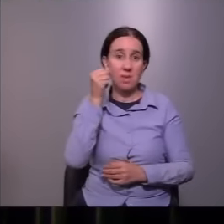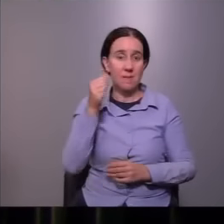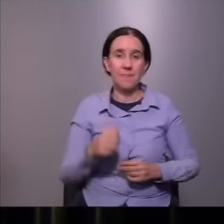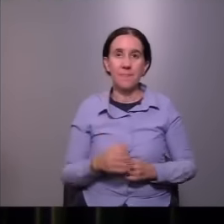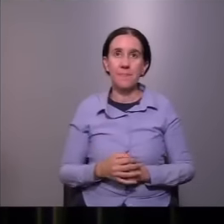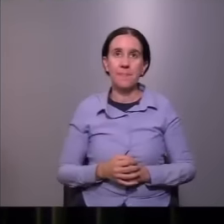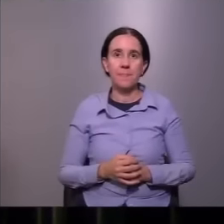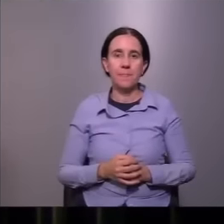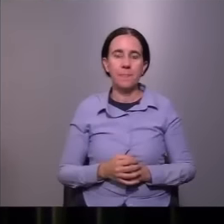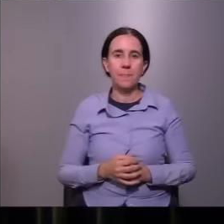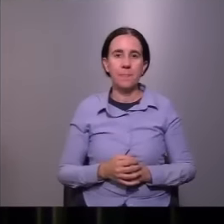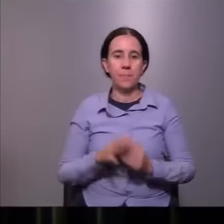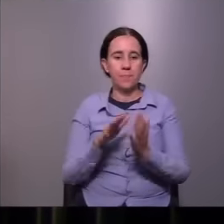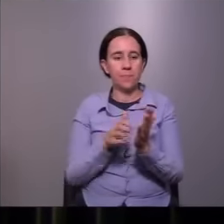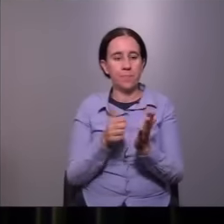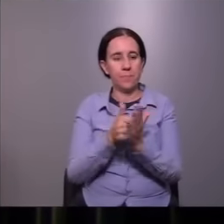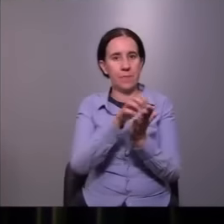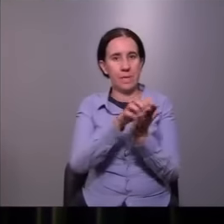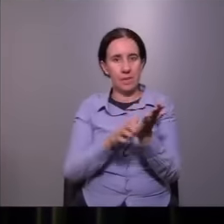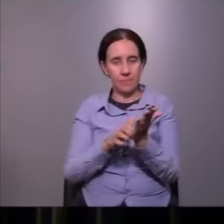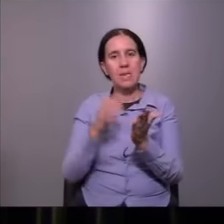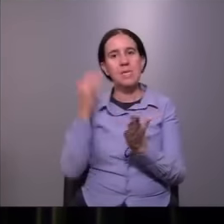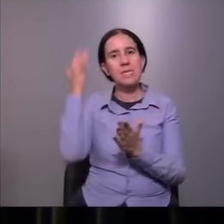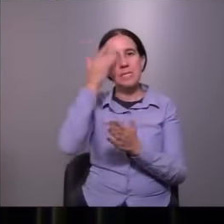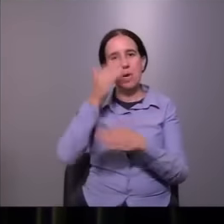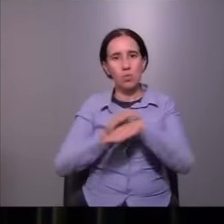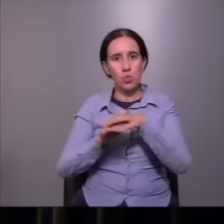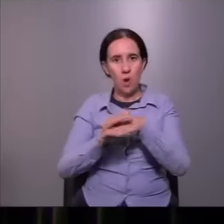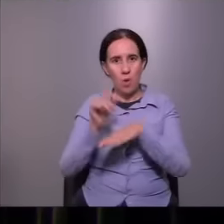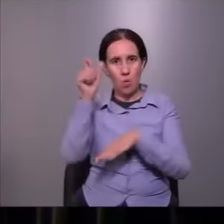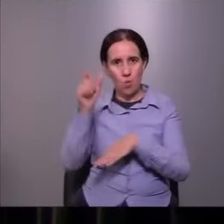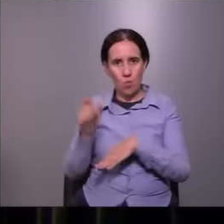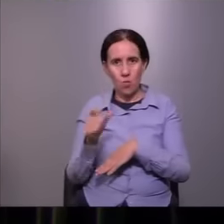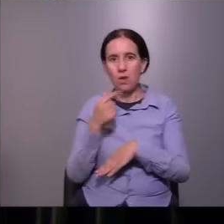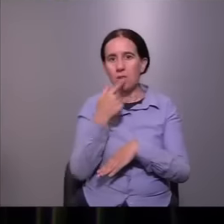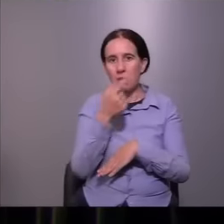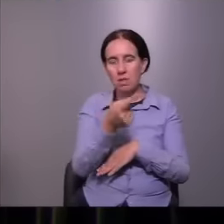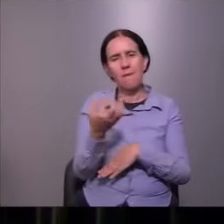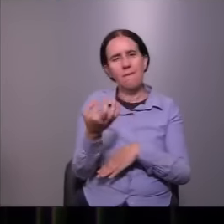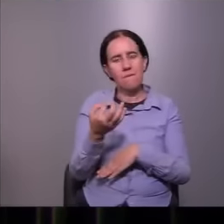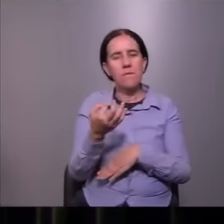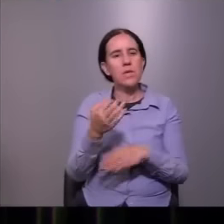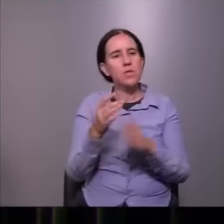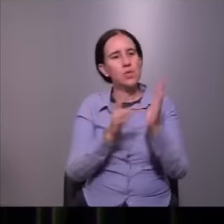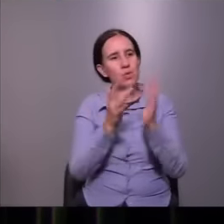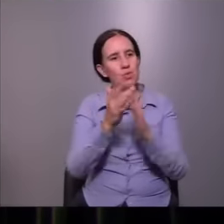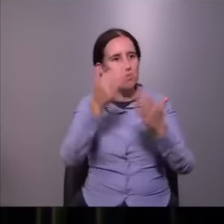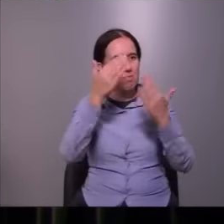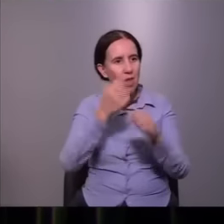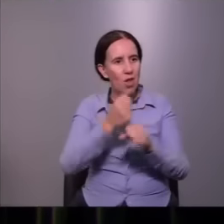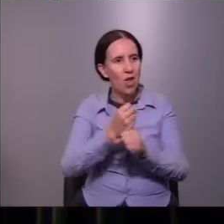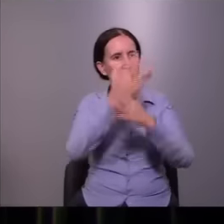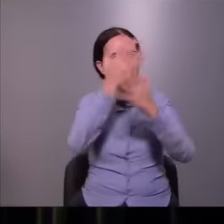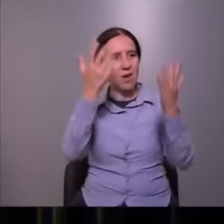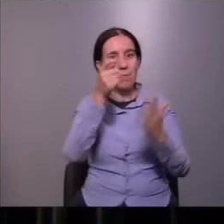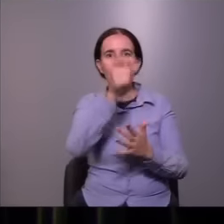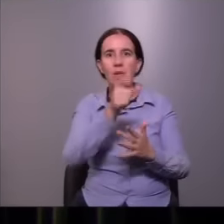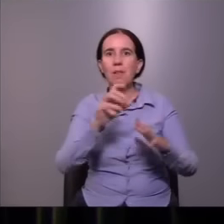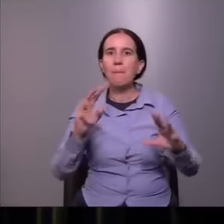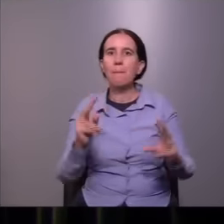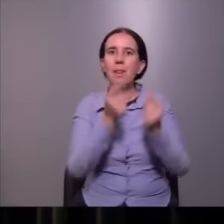de todos é ainda um sonho por concretizar. E o Evangelho segundo São João, ao